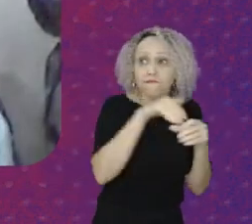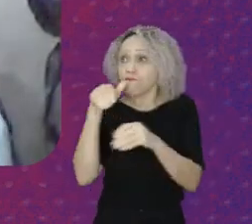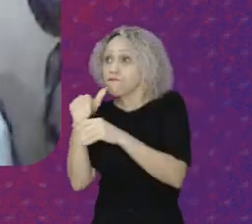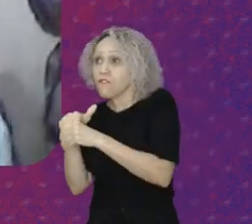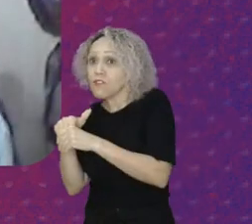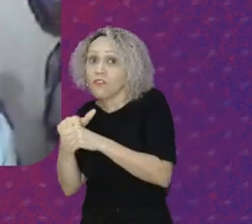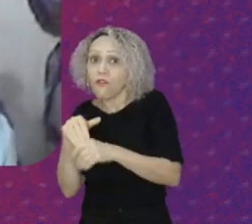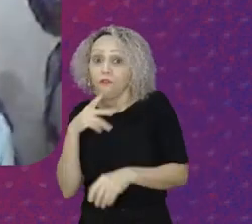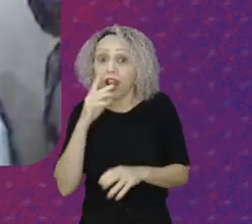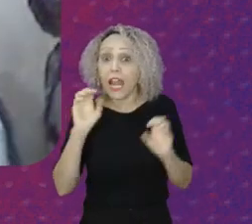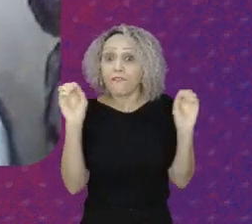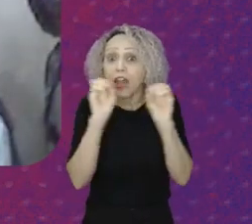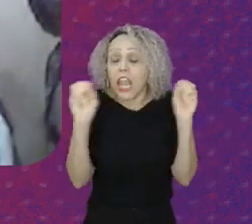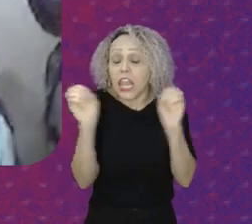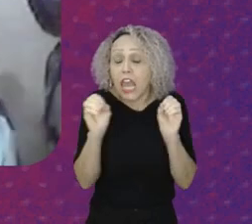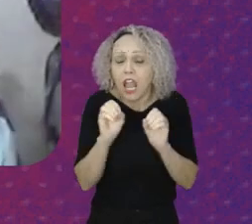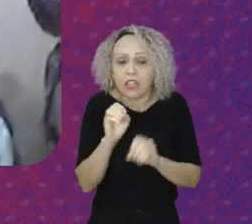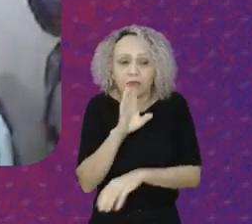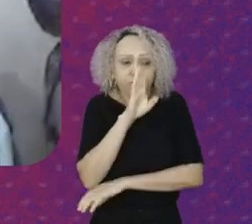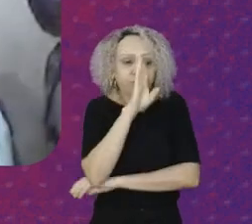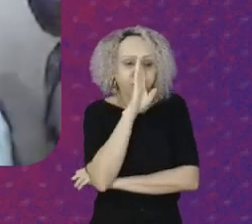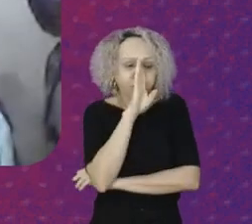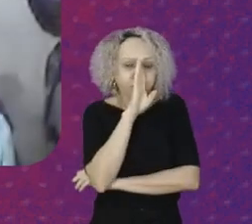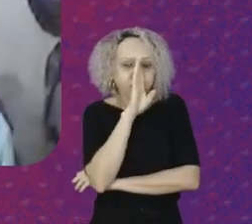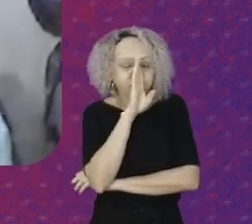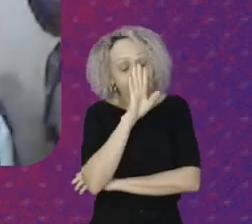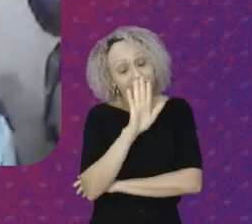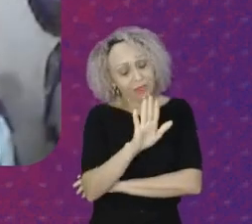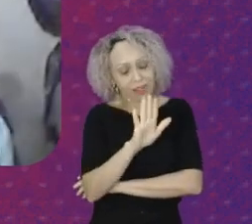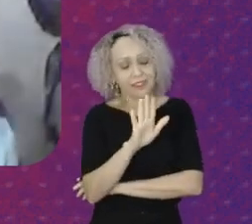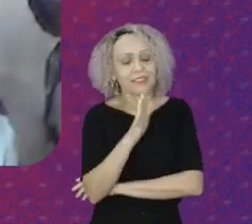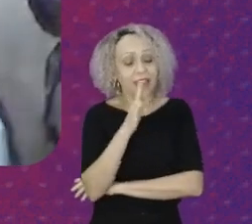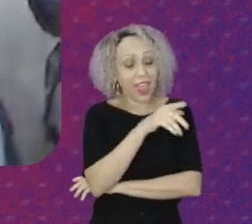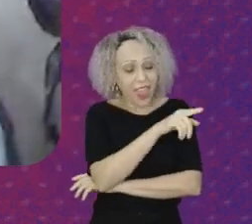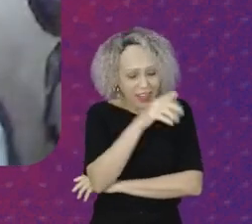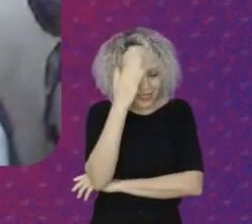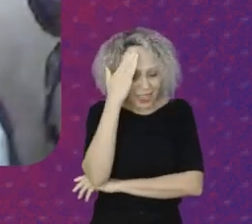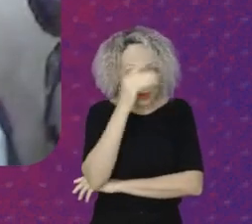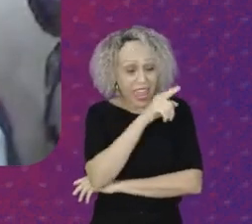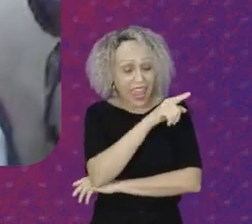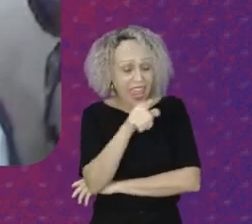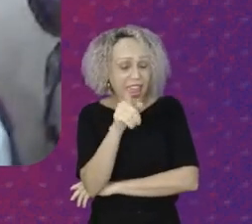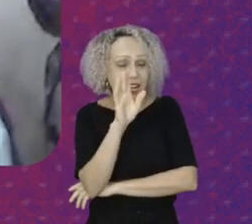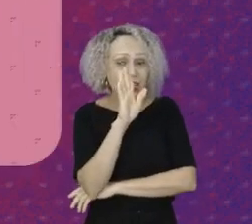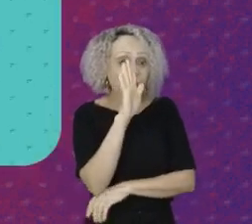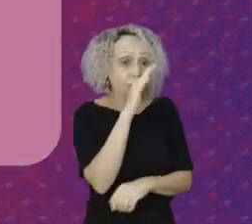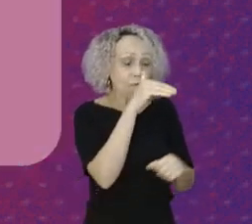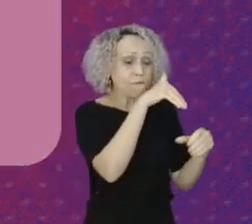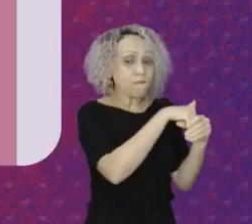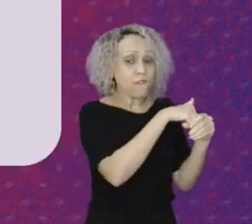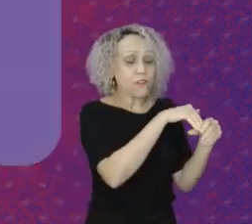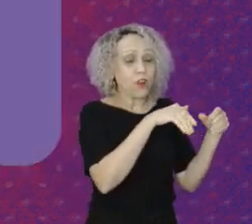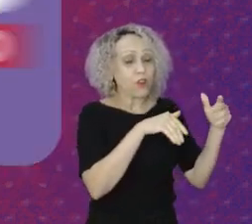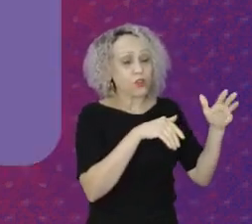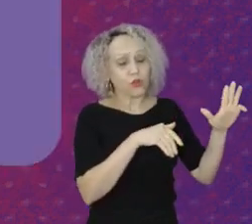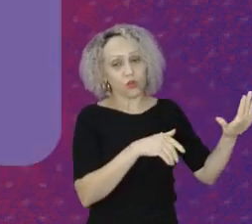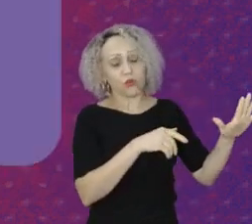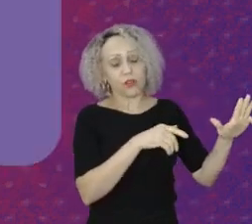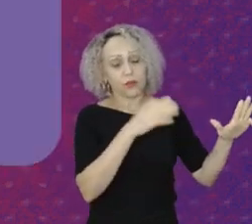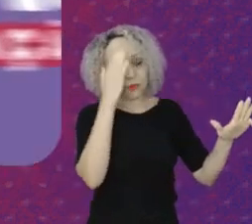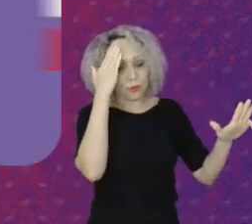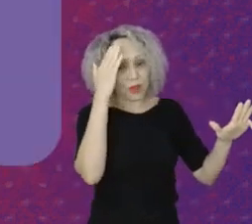importante votar e ter essa consciência de que o Lula foi o melhor presidente desse país.